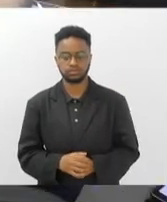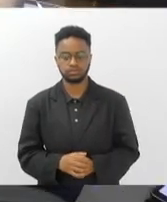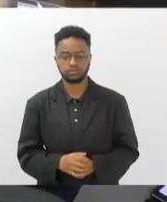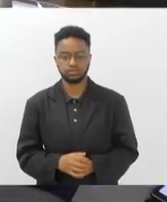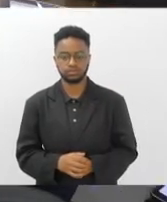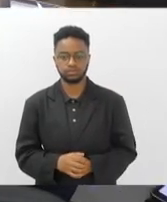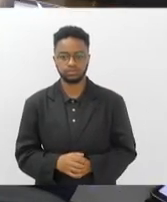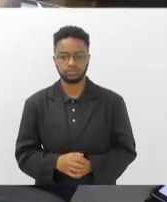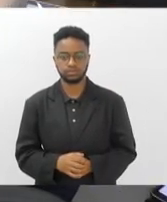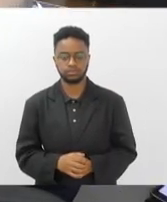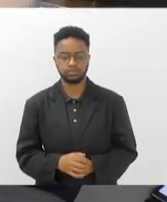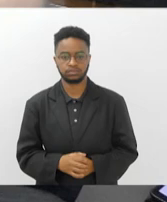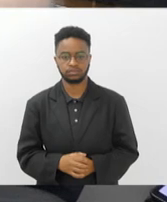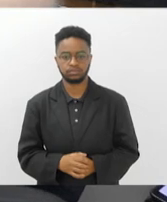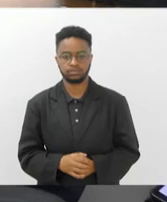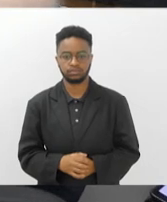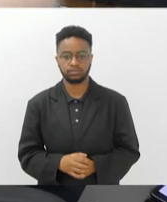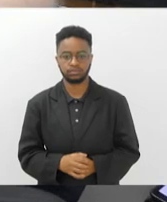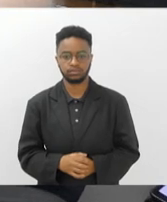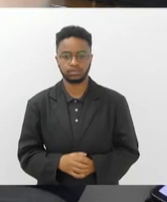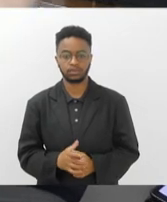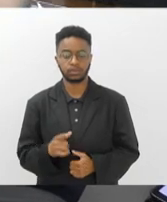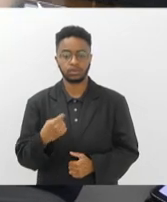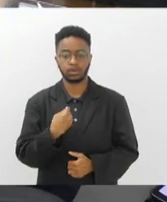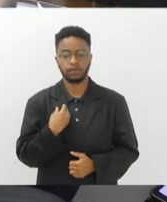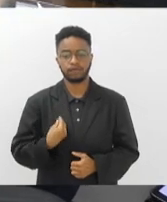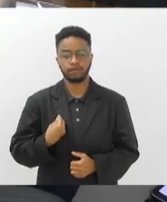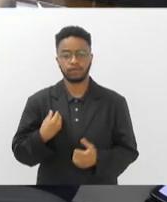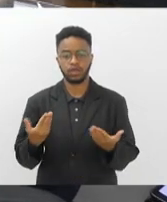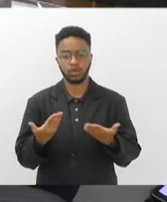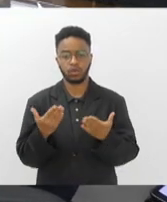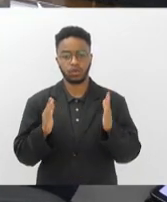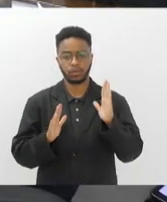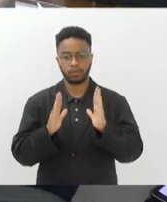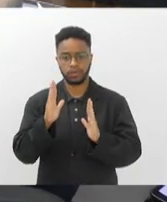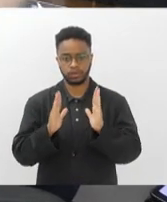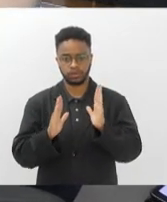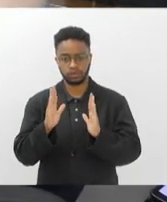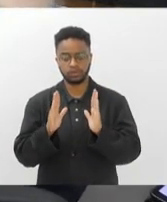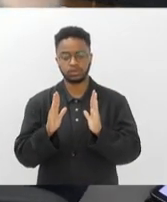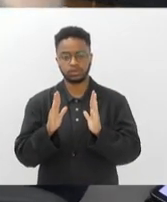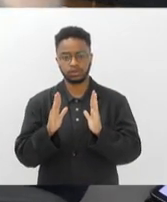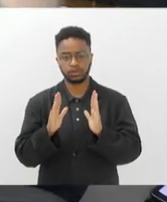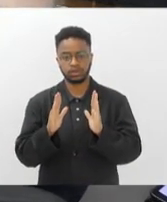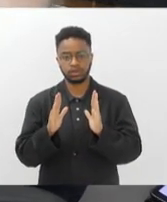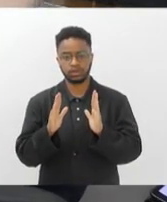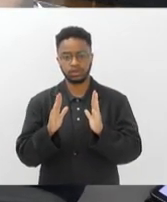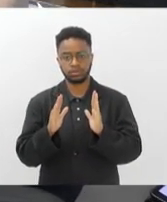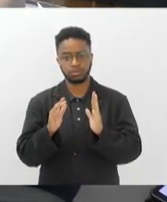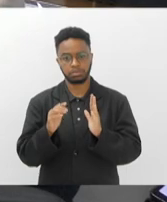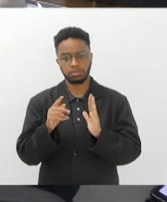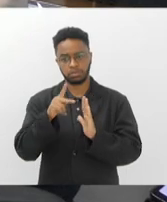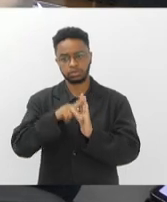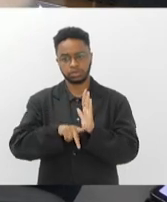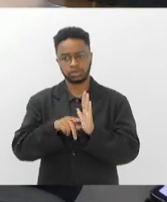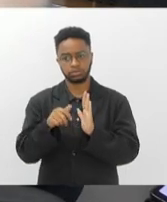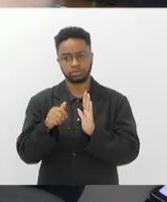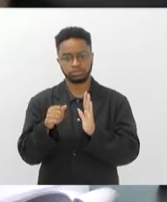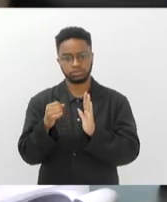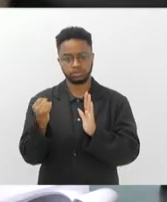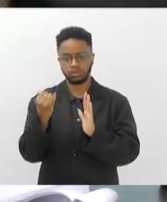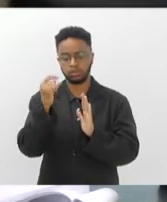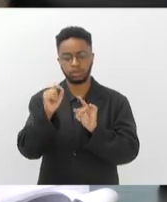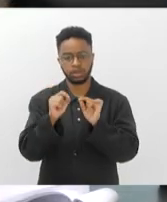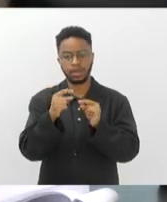que estamos vivendo acentua a propriedade do projeto, né? Que acaba